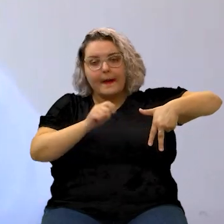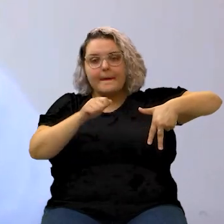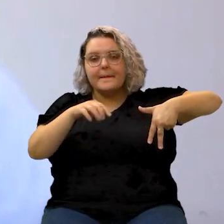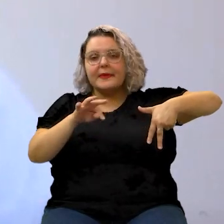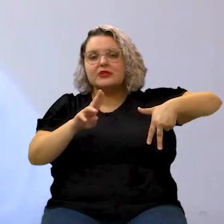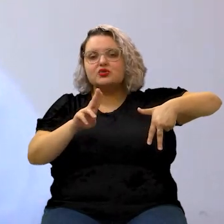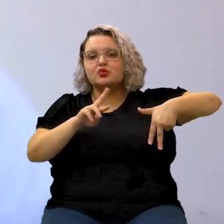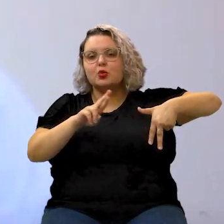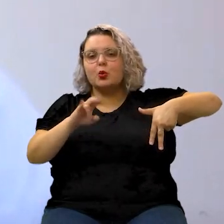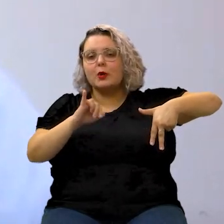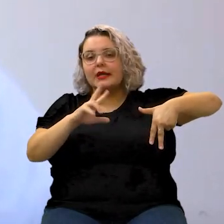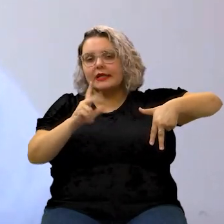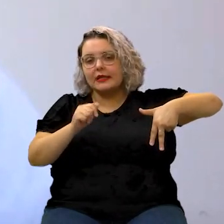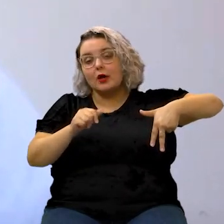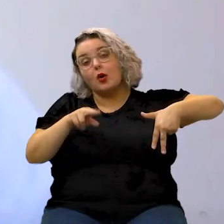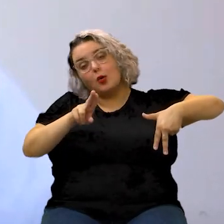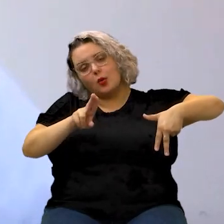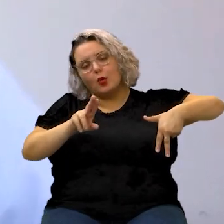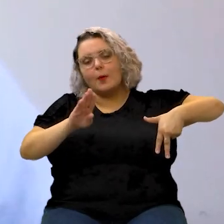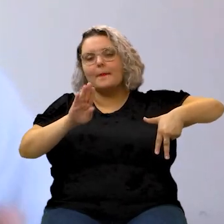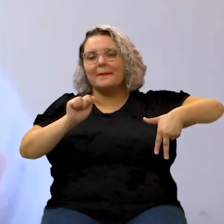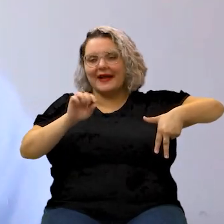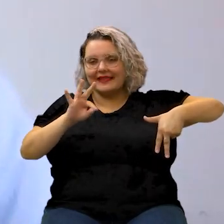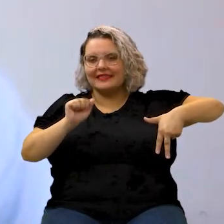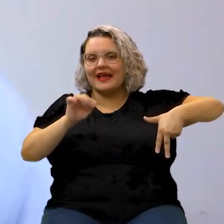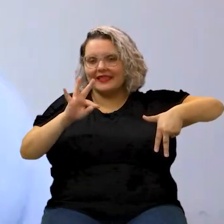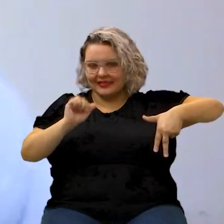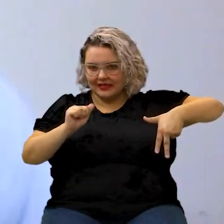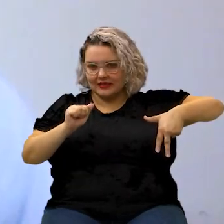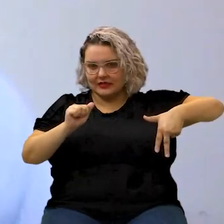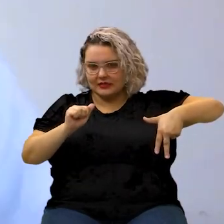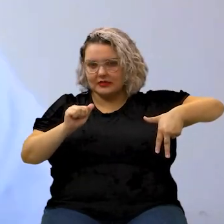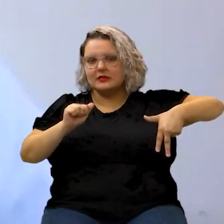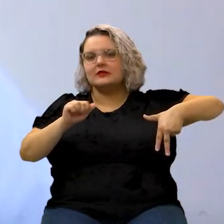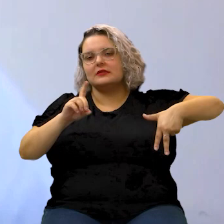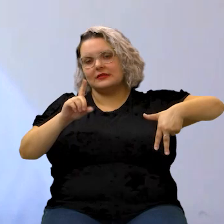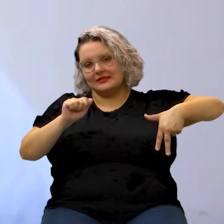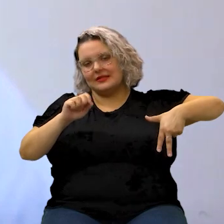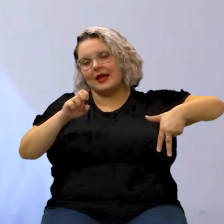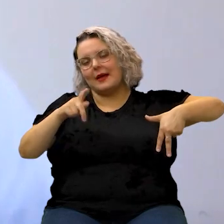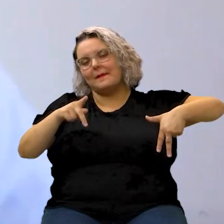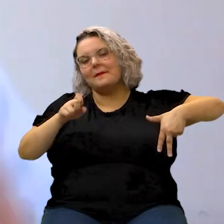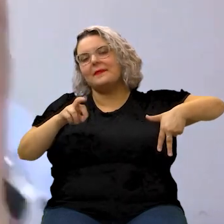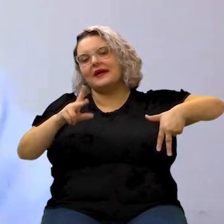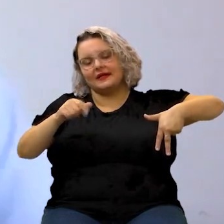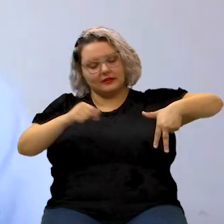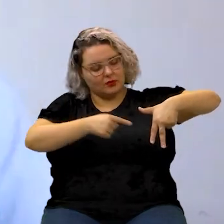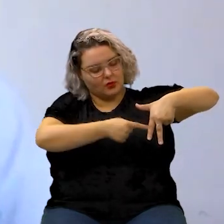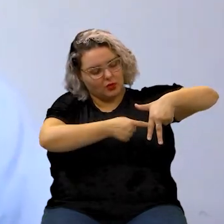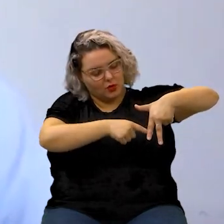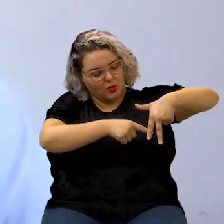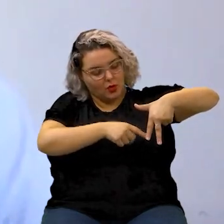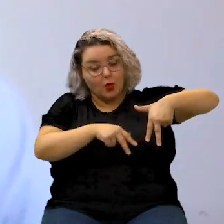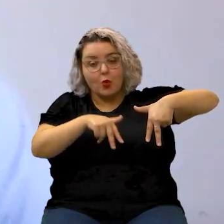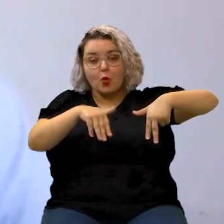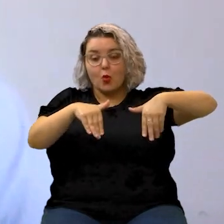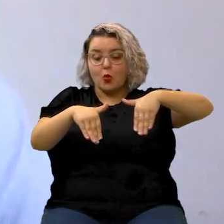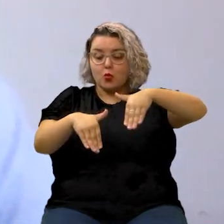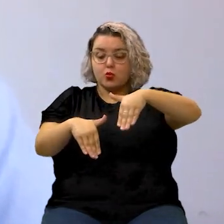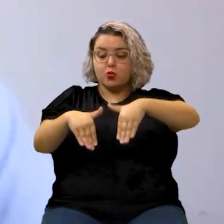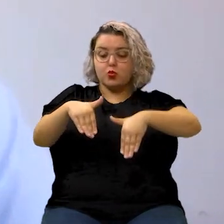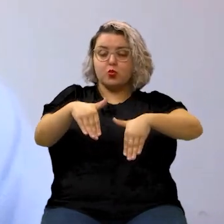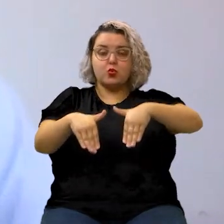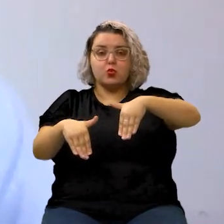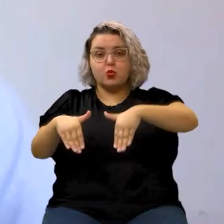famosa batata da perna. Já que a gente fica na posição de ponta do pé, a musculatura que vai estar mais em exigência, que a gente